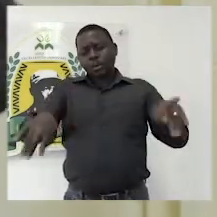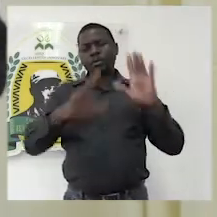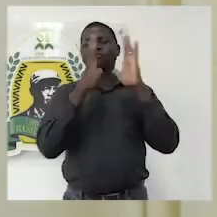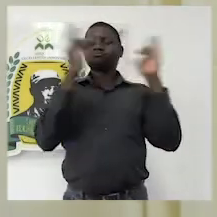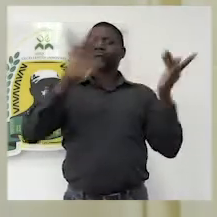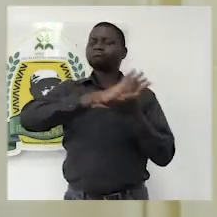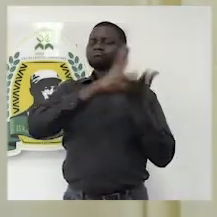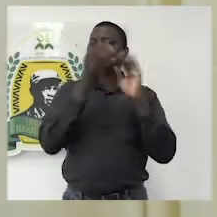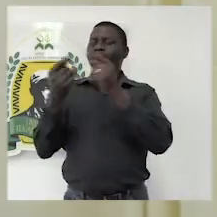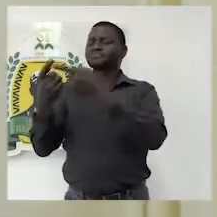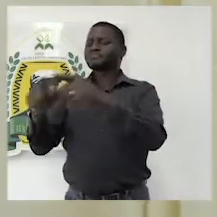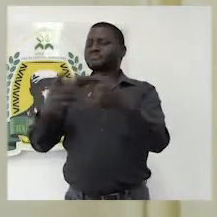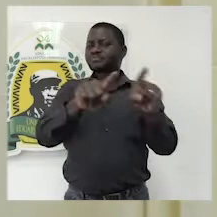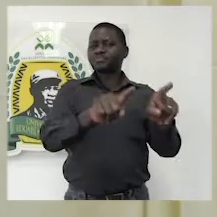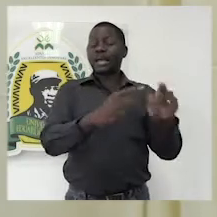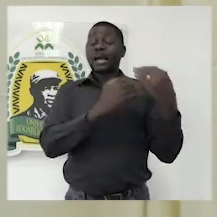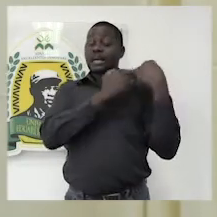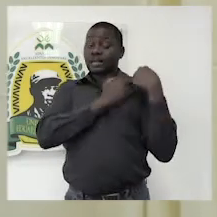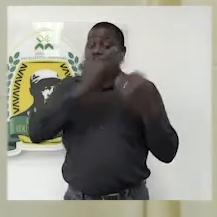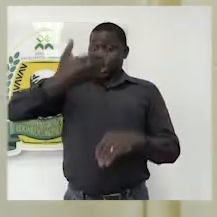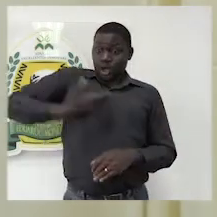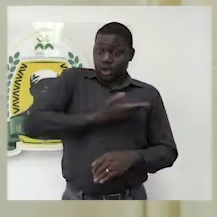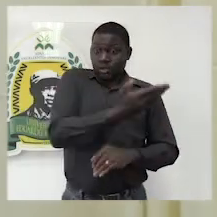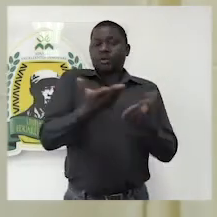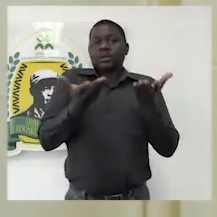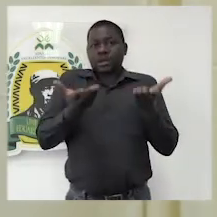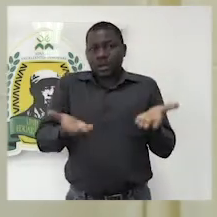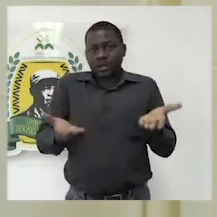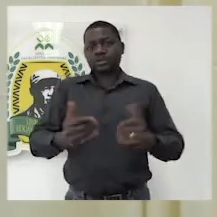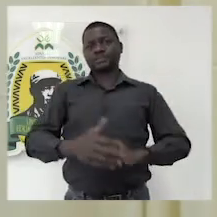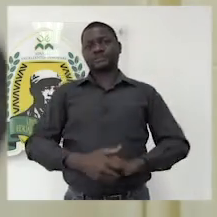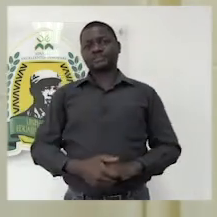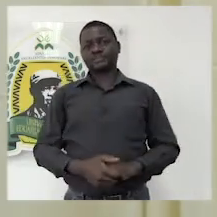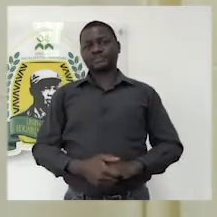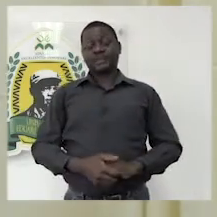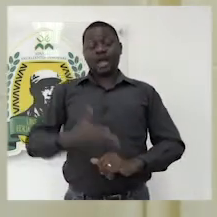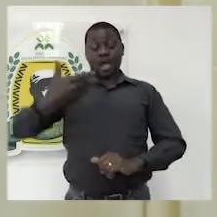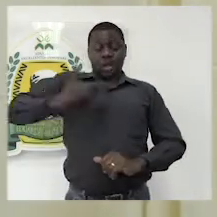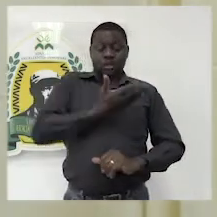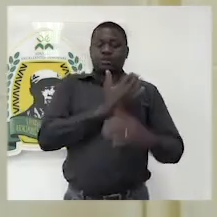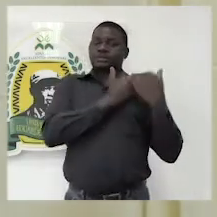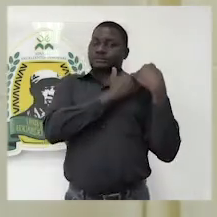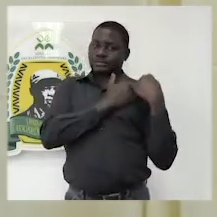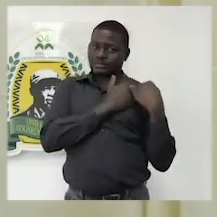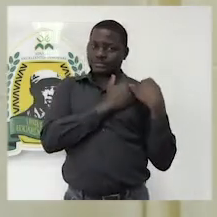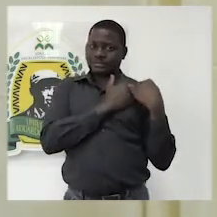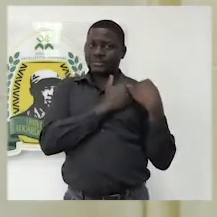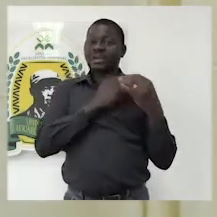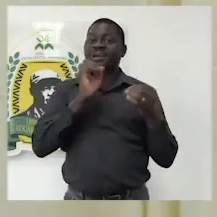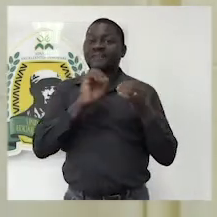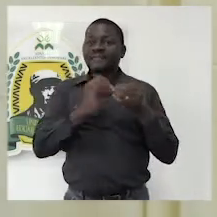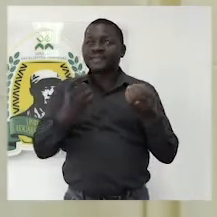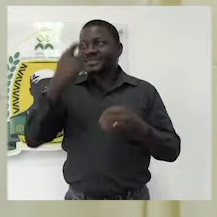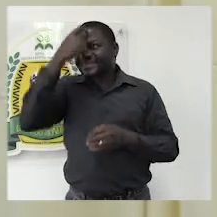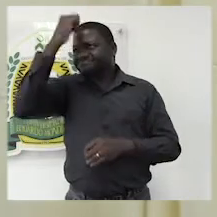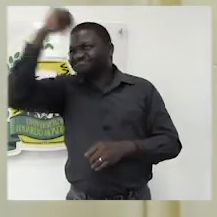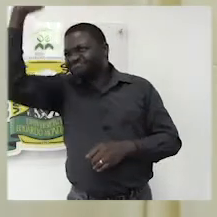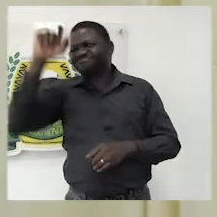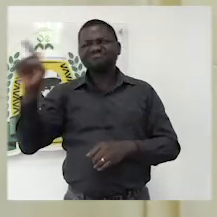etc. Agora é a nossa responsabilidade. Assumamos a nossa responsabilidade. Não passemos para o Mondlane,